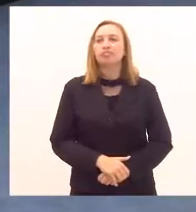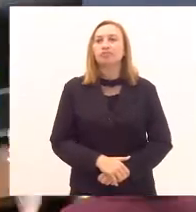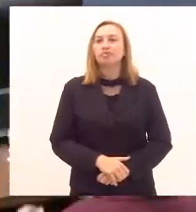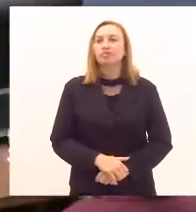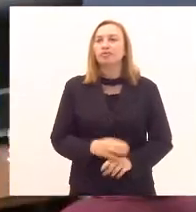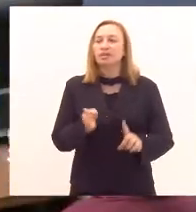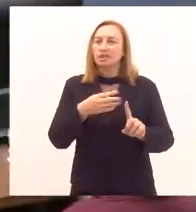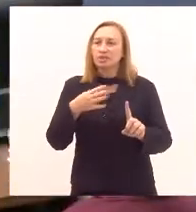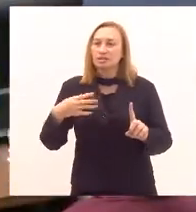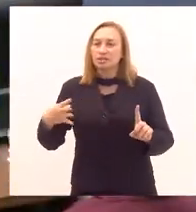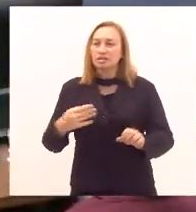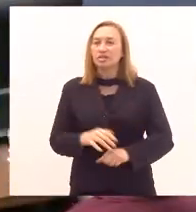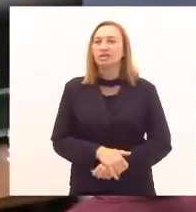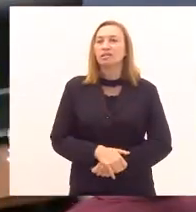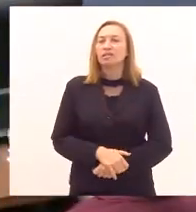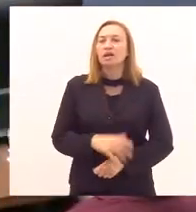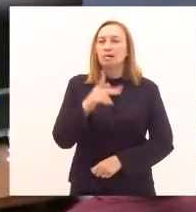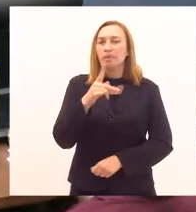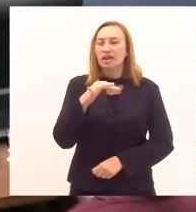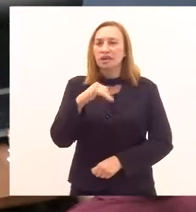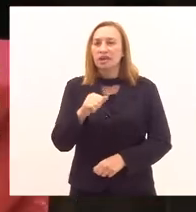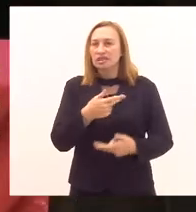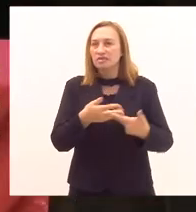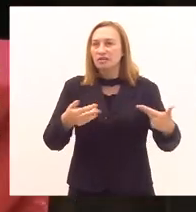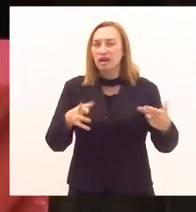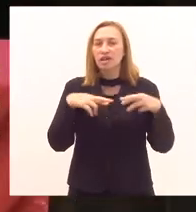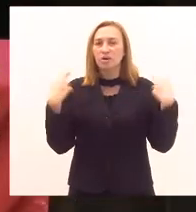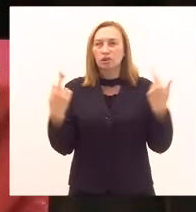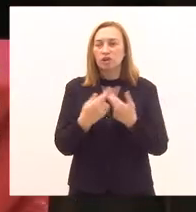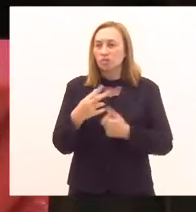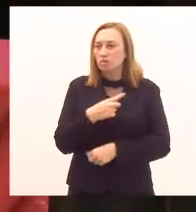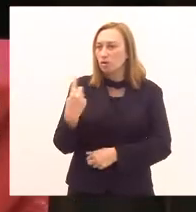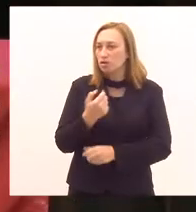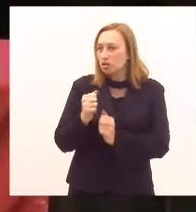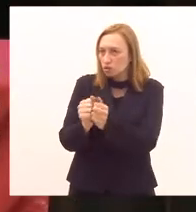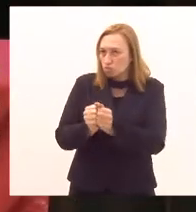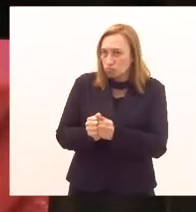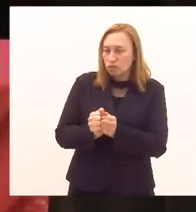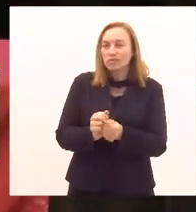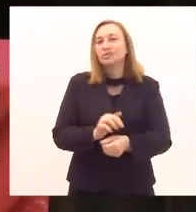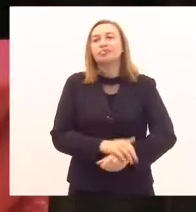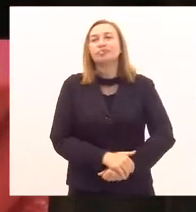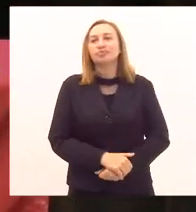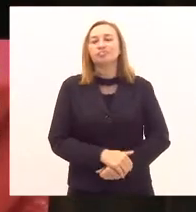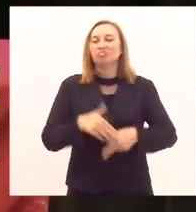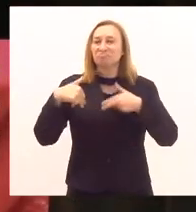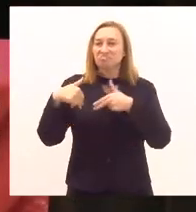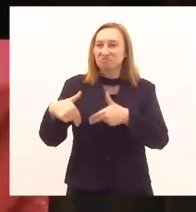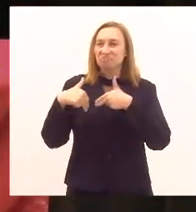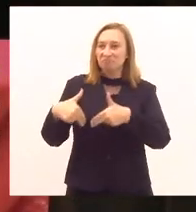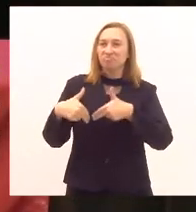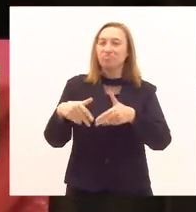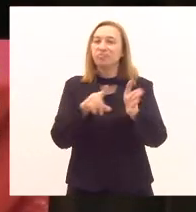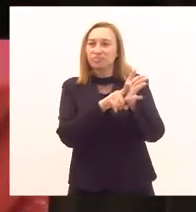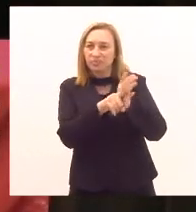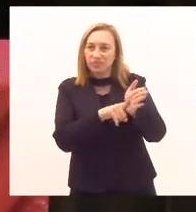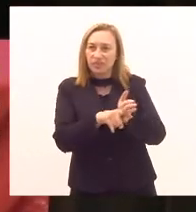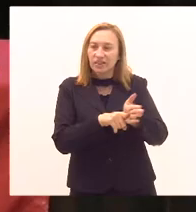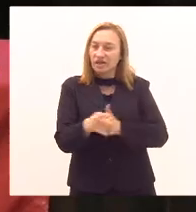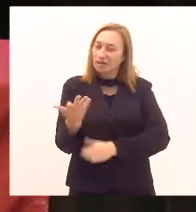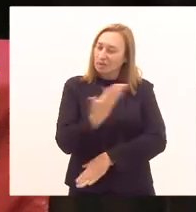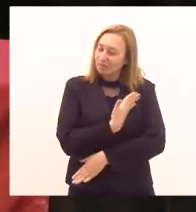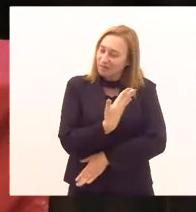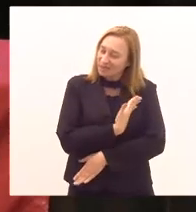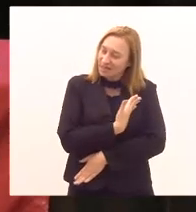LGBTI. Patrícia tem participado de várias audiências nossas, é uma militante, pesquisadora, uma